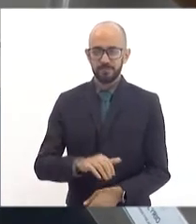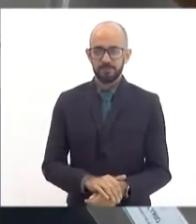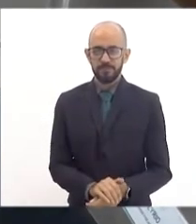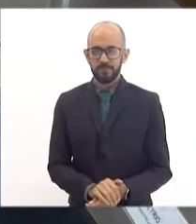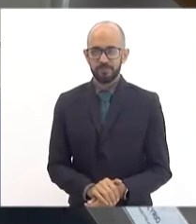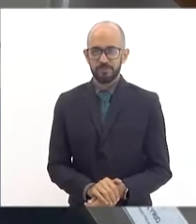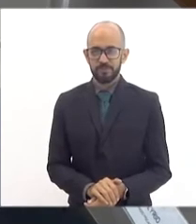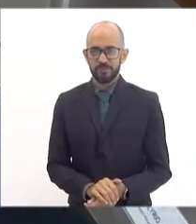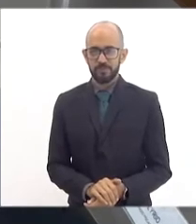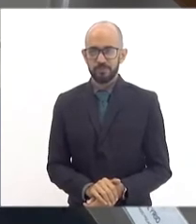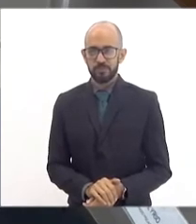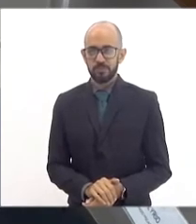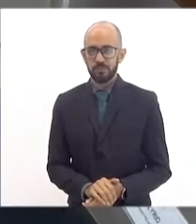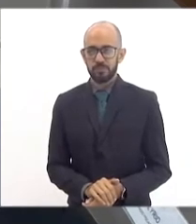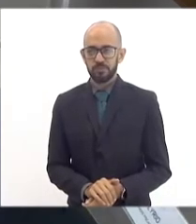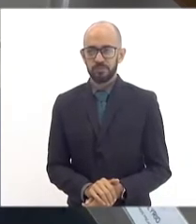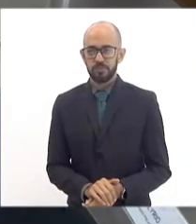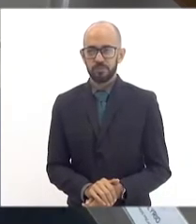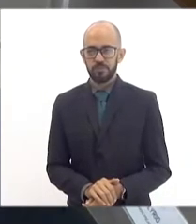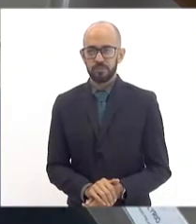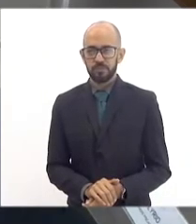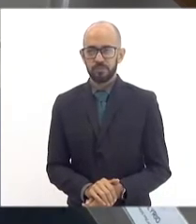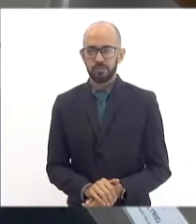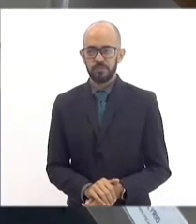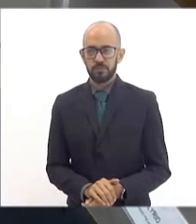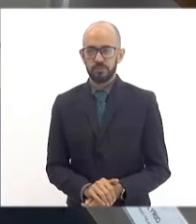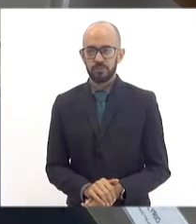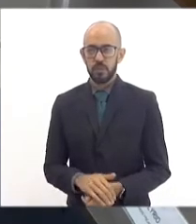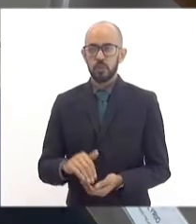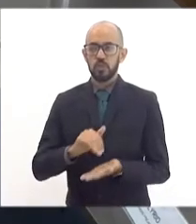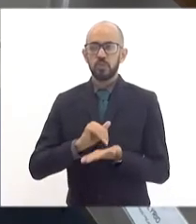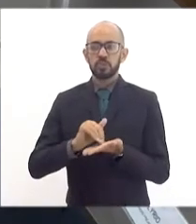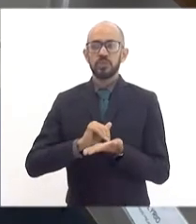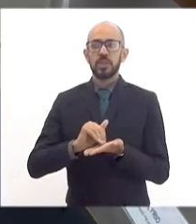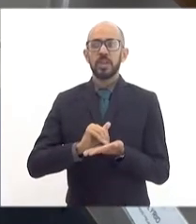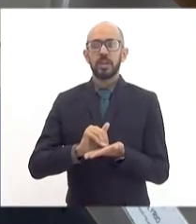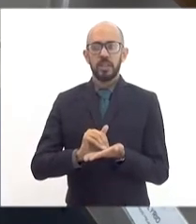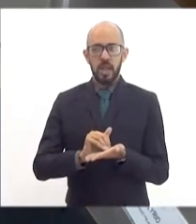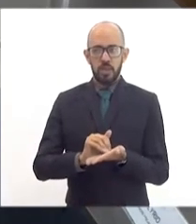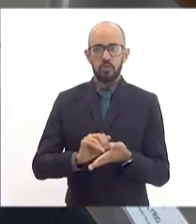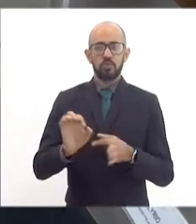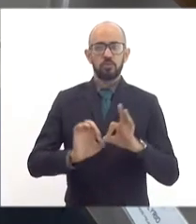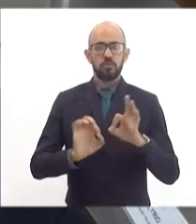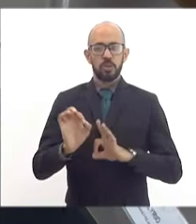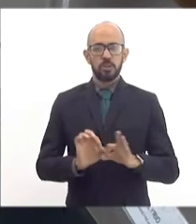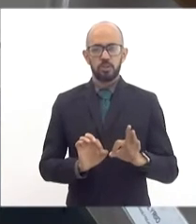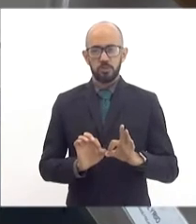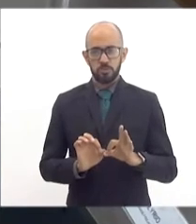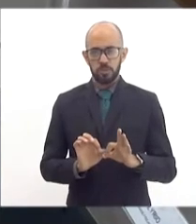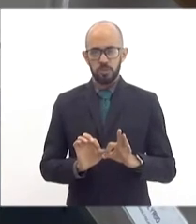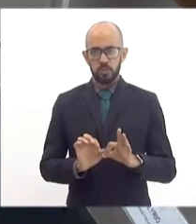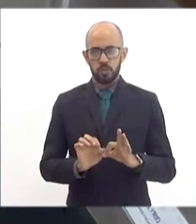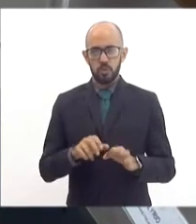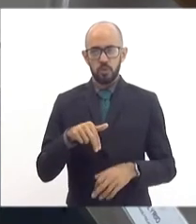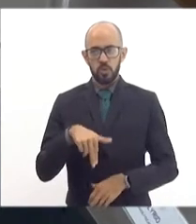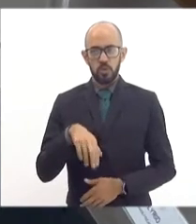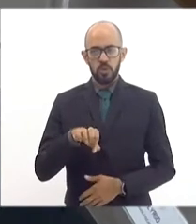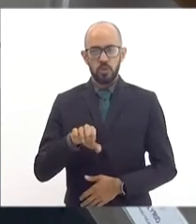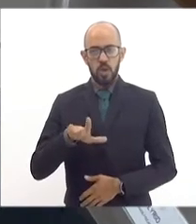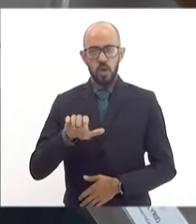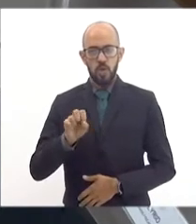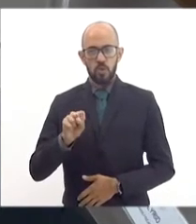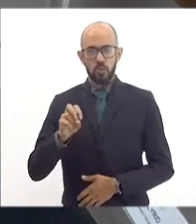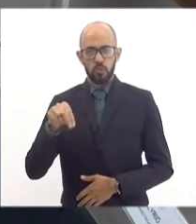representando, aí não é representando, o secretário de Planejamento, Nelson Rocha.